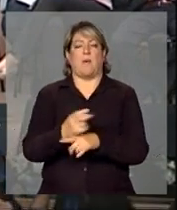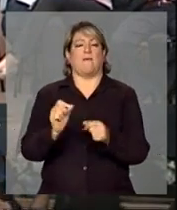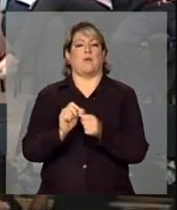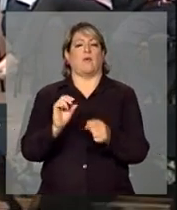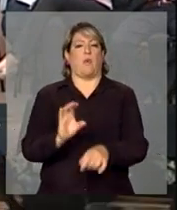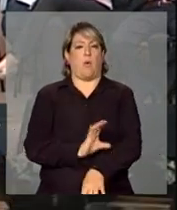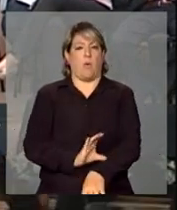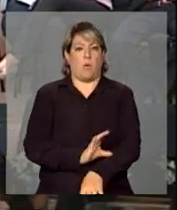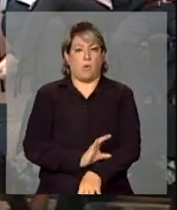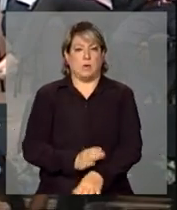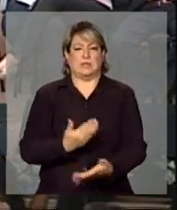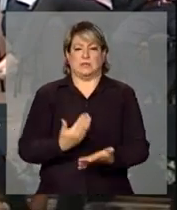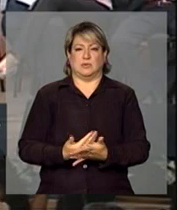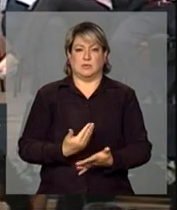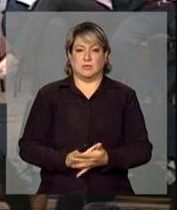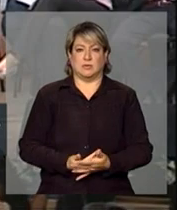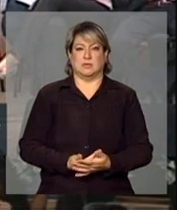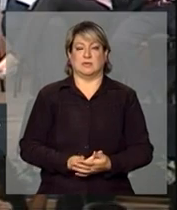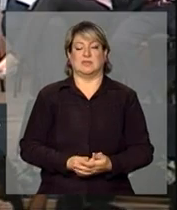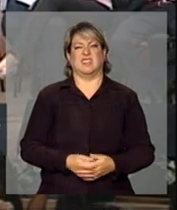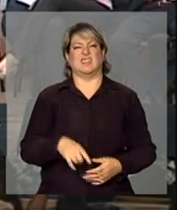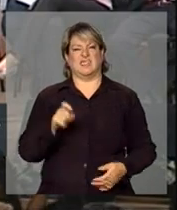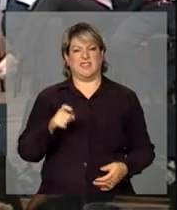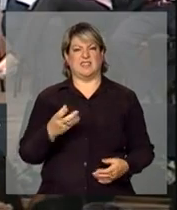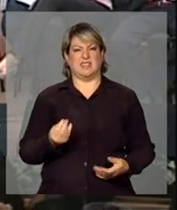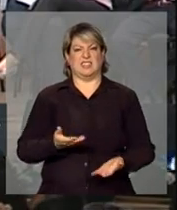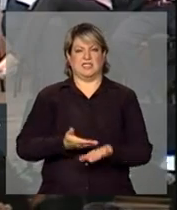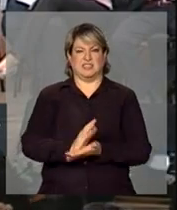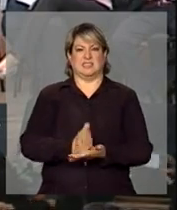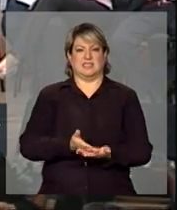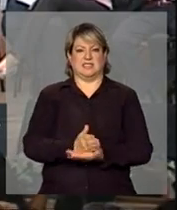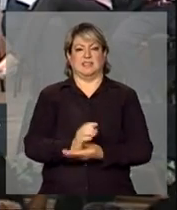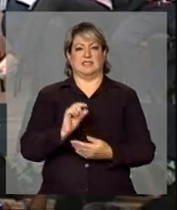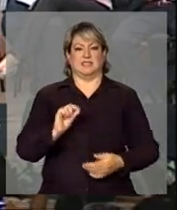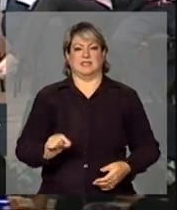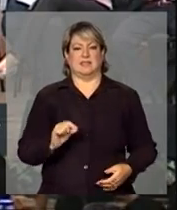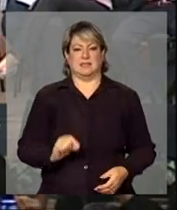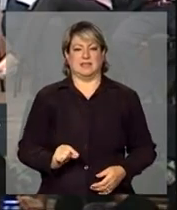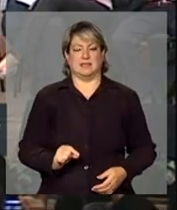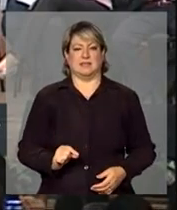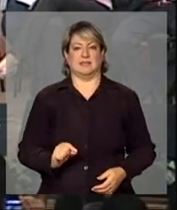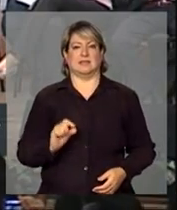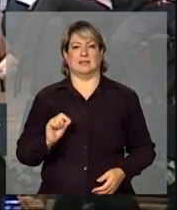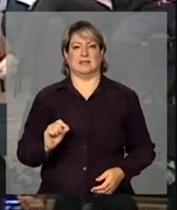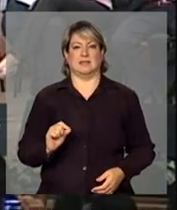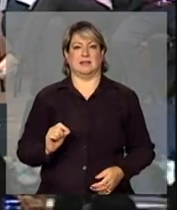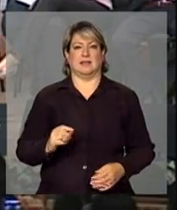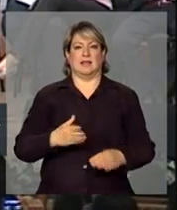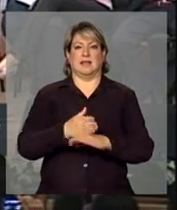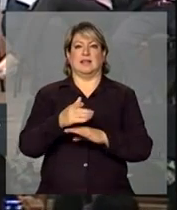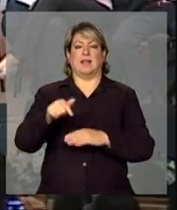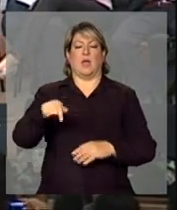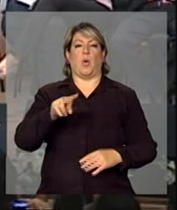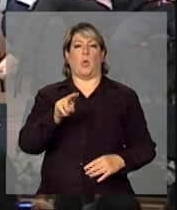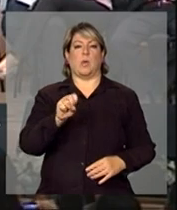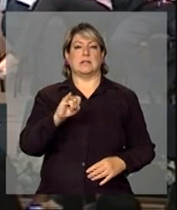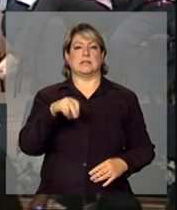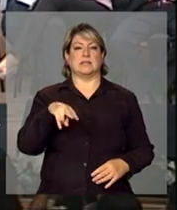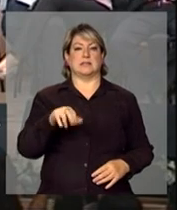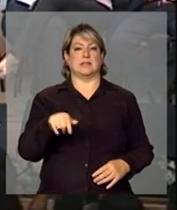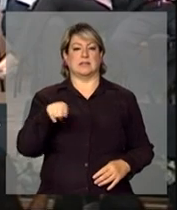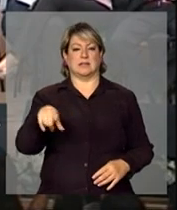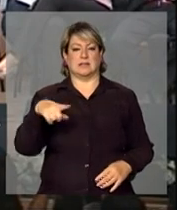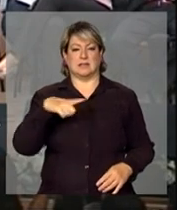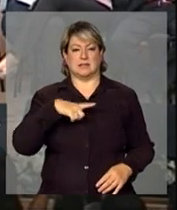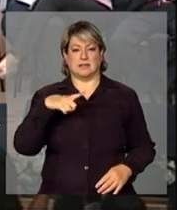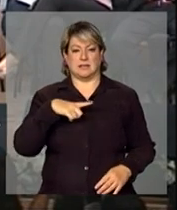curso. Devia ser muito chato, né, Elza, andar ali em Candiota com aquela usina que produz